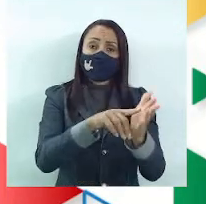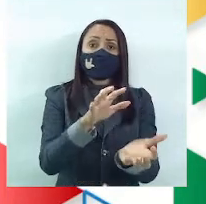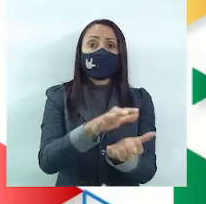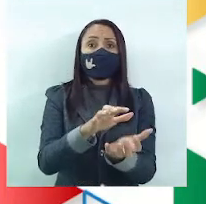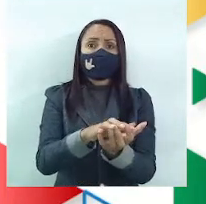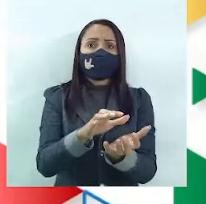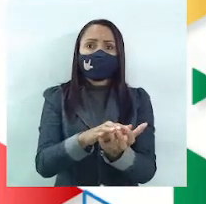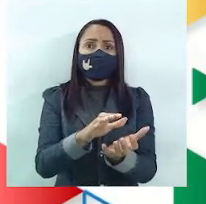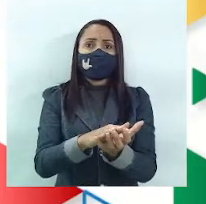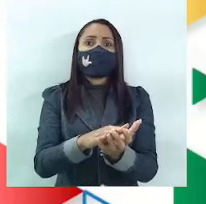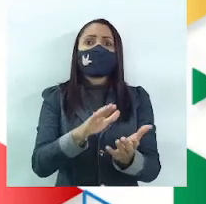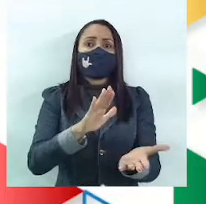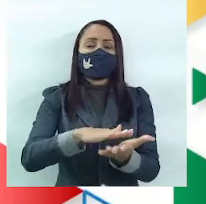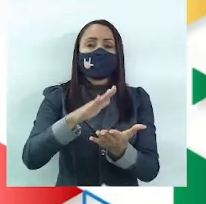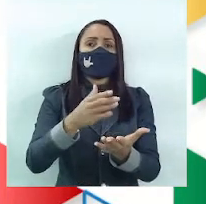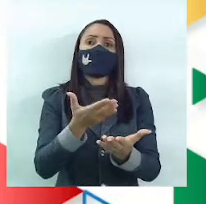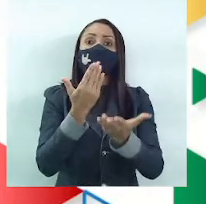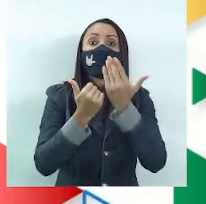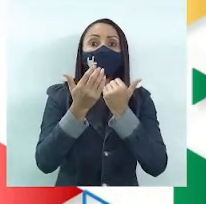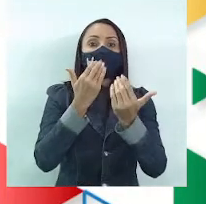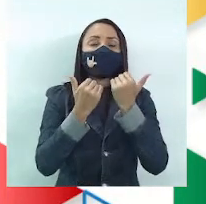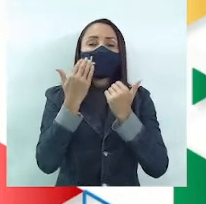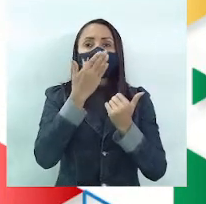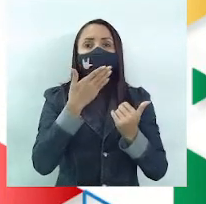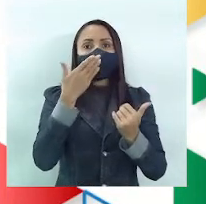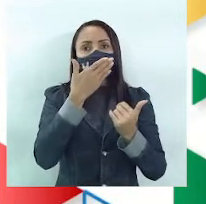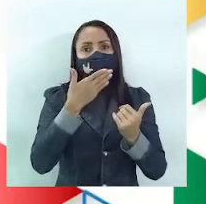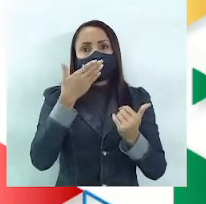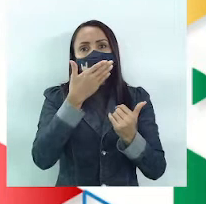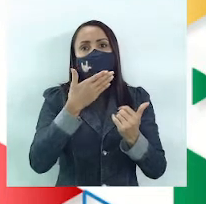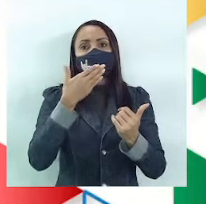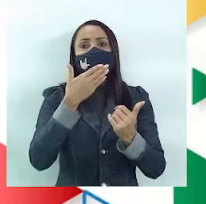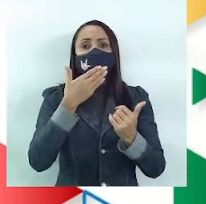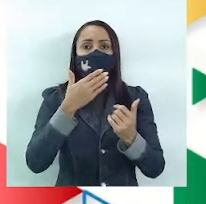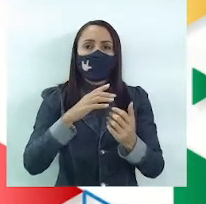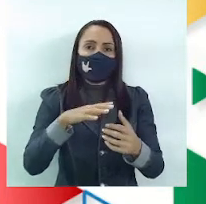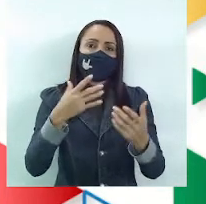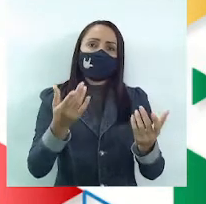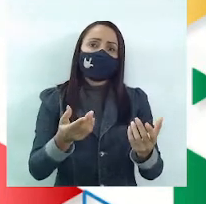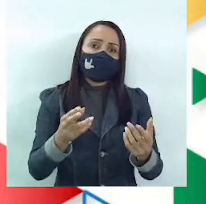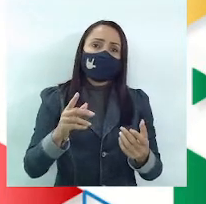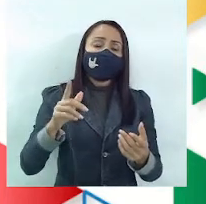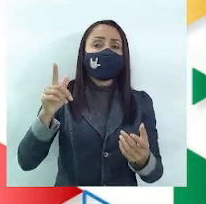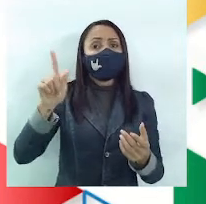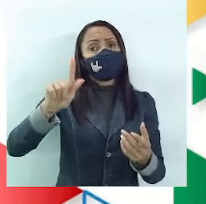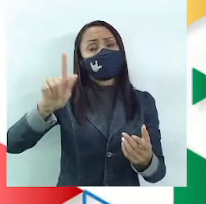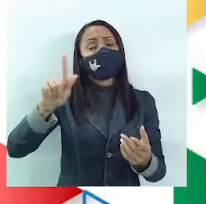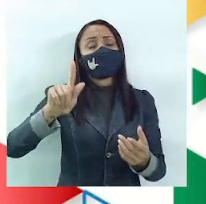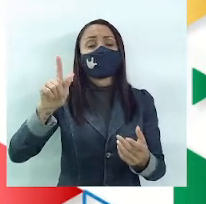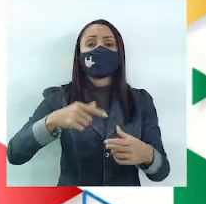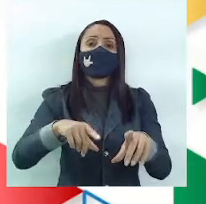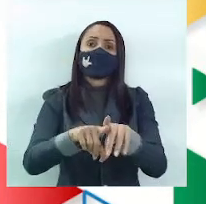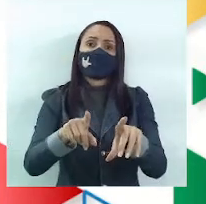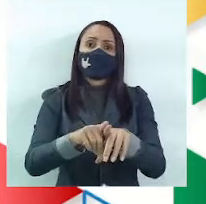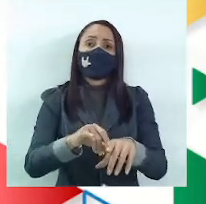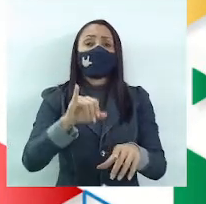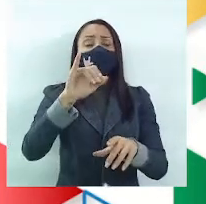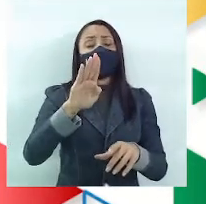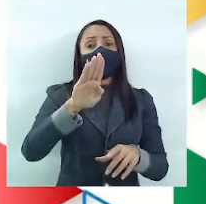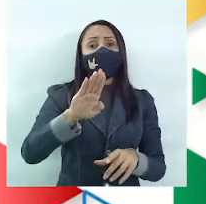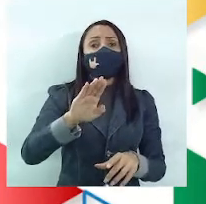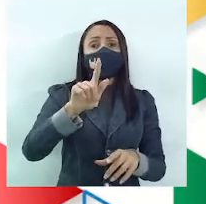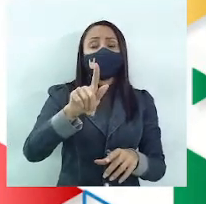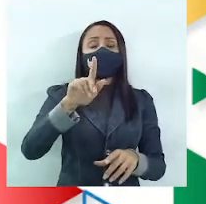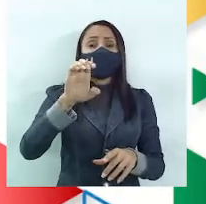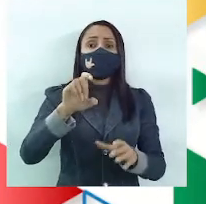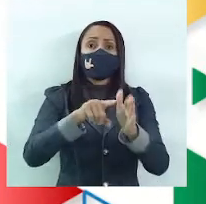maior consumo de comidas doces e ultraprocessadas e de refrigerantes no Nordeste, já diz o IBGE de 2019, são